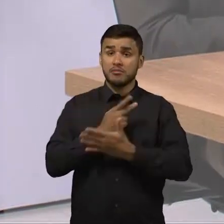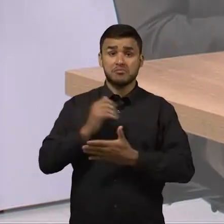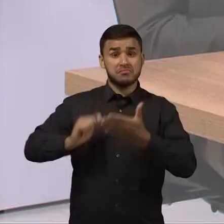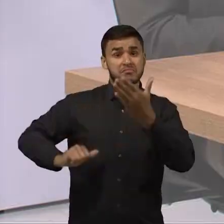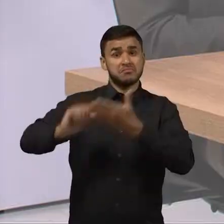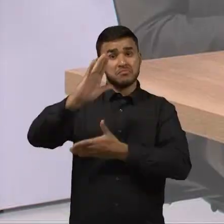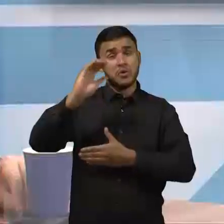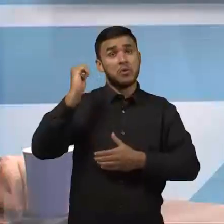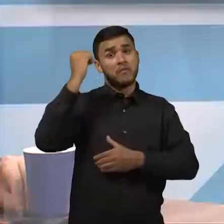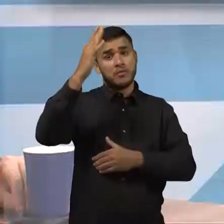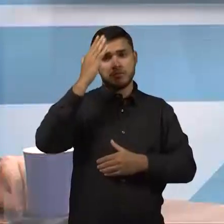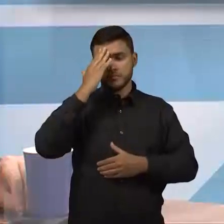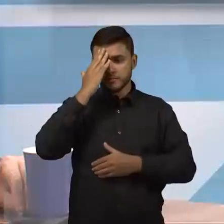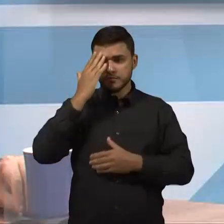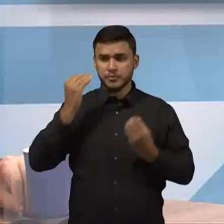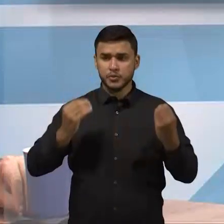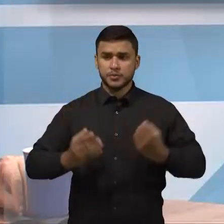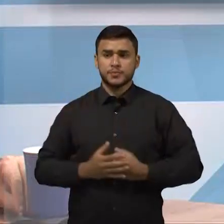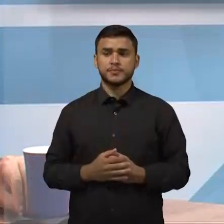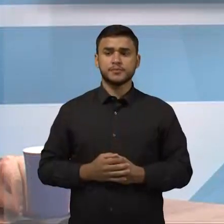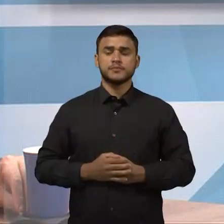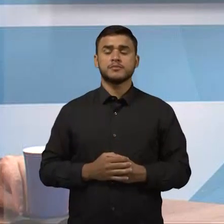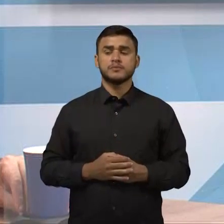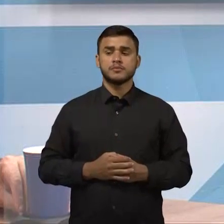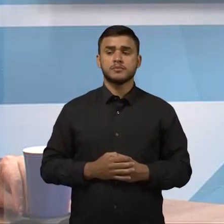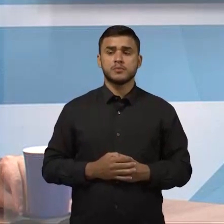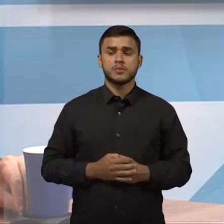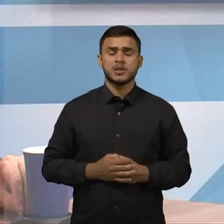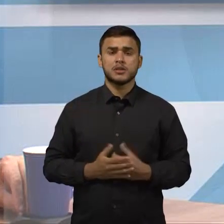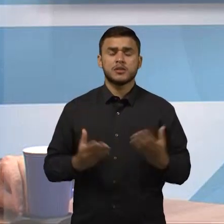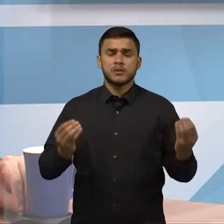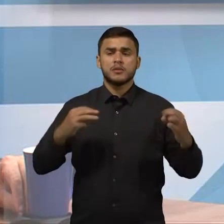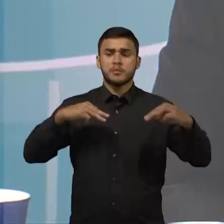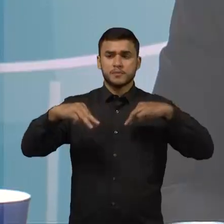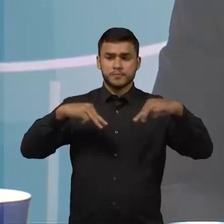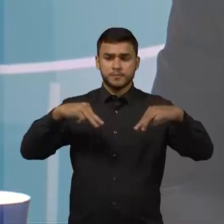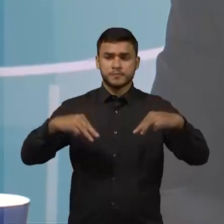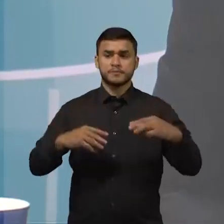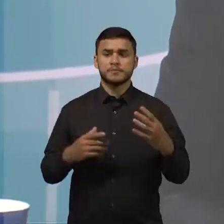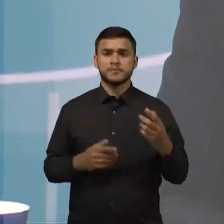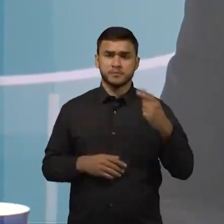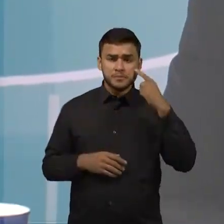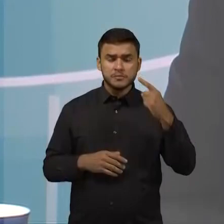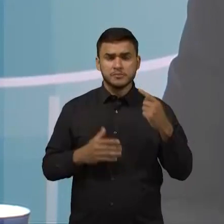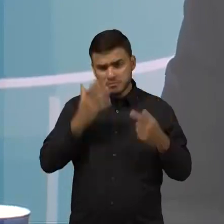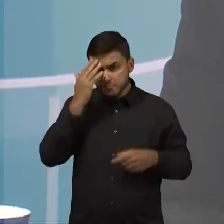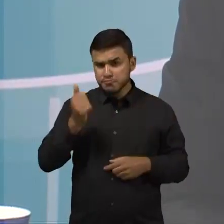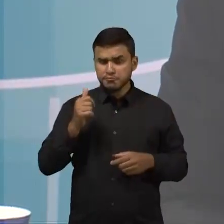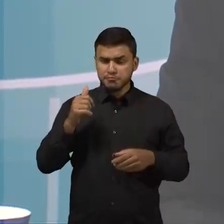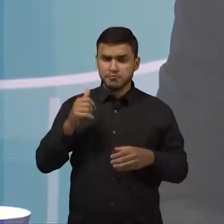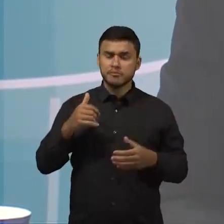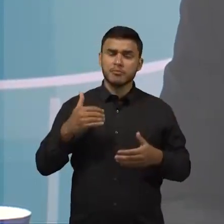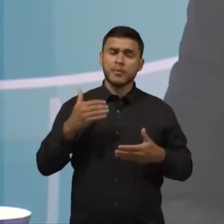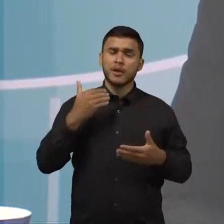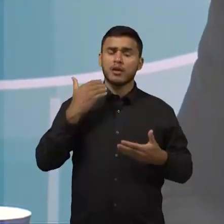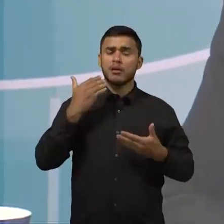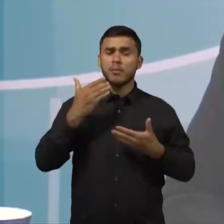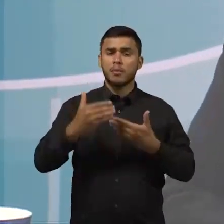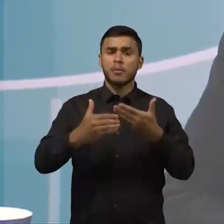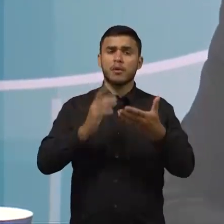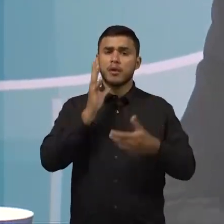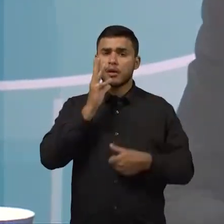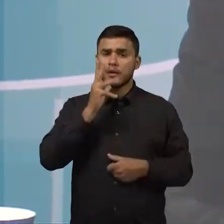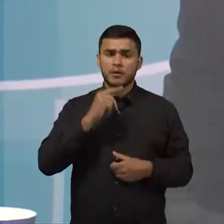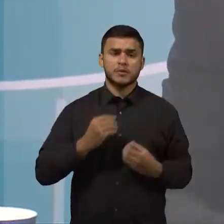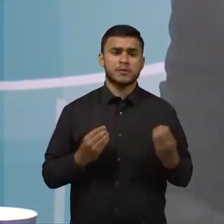vezes nem na própria, mas o ministro colocar aquela questão, sabia-se que aquela questão ia demorar muito e sabia-se que o